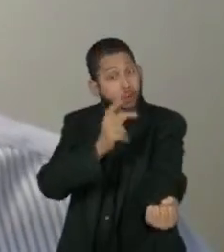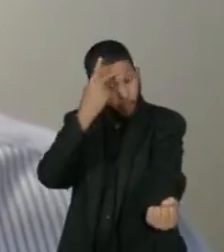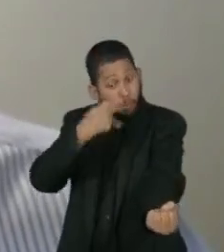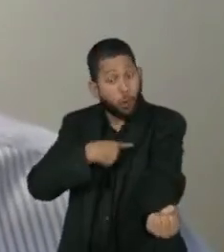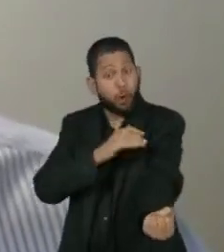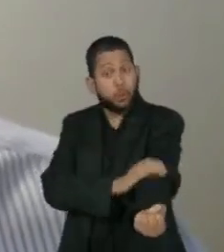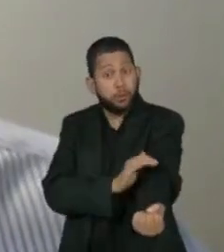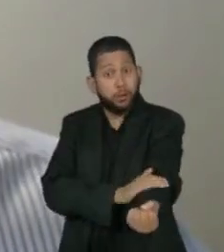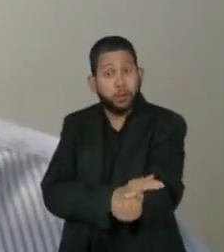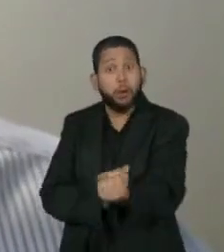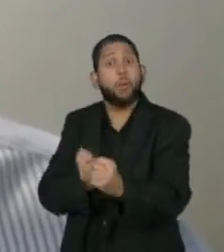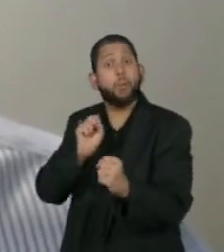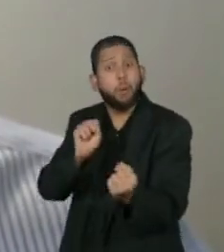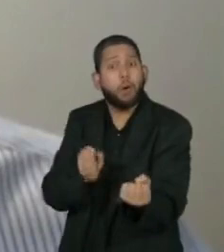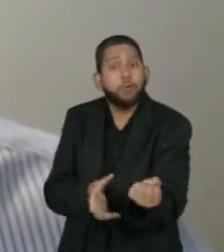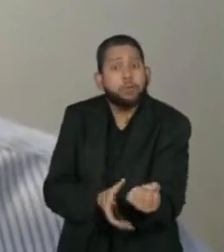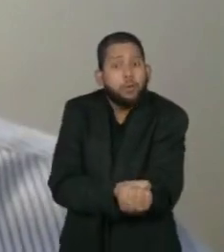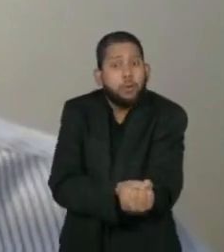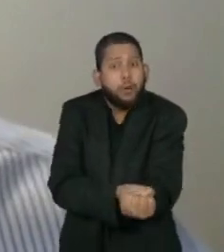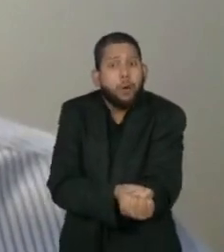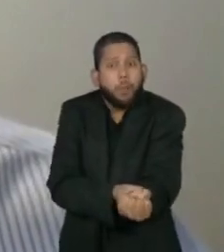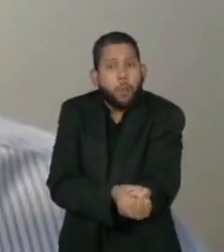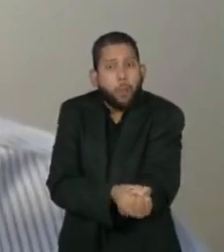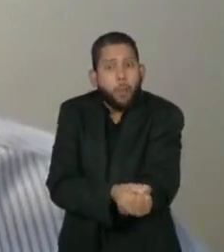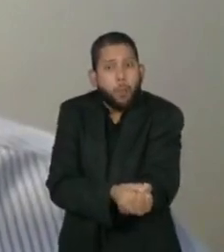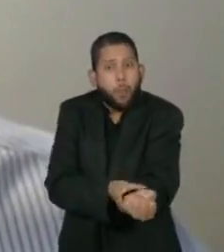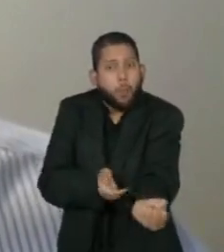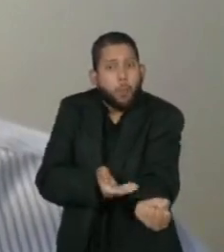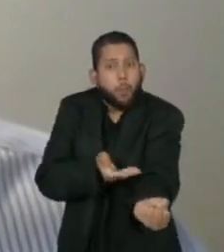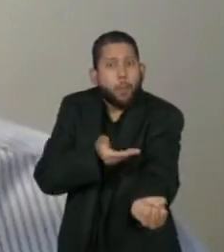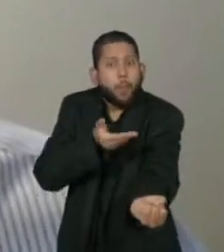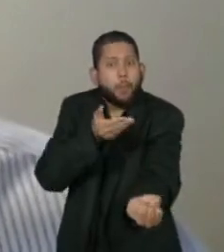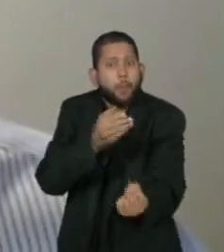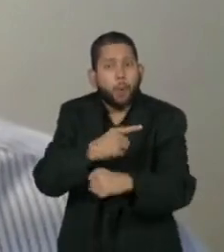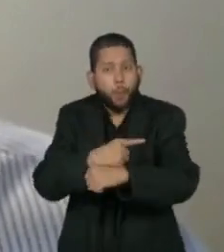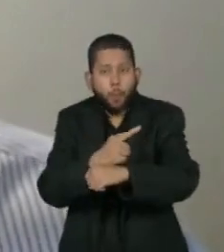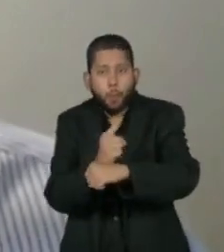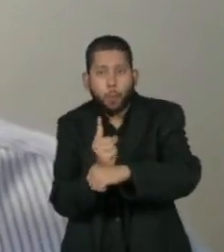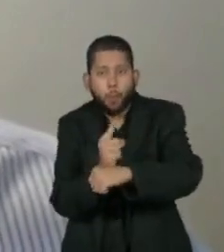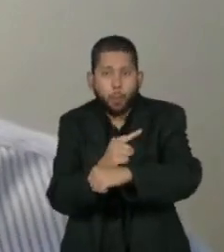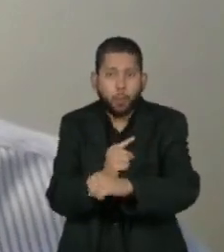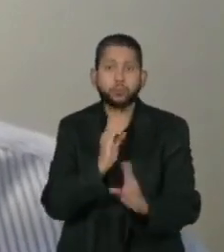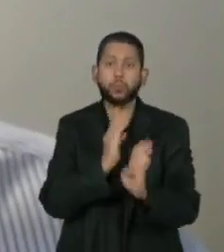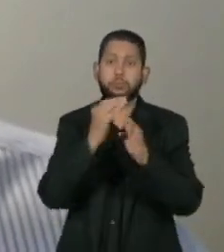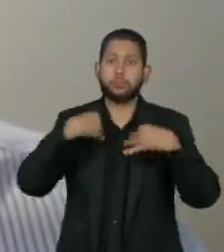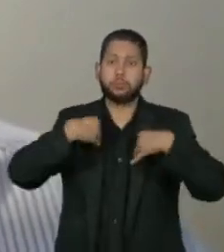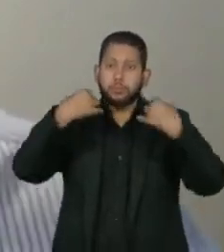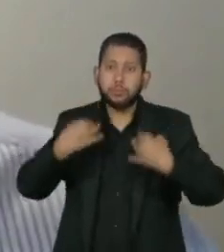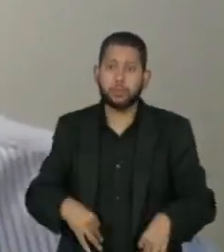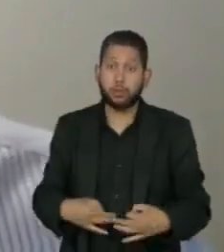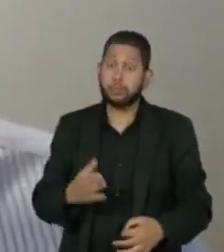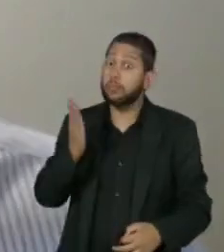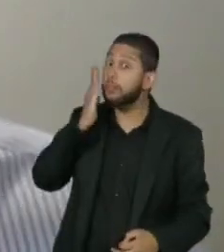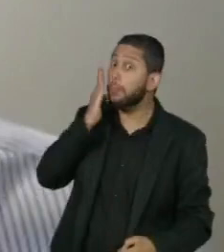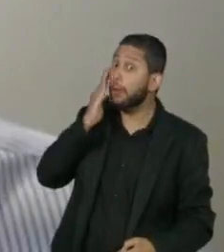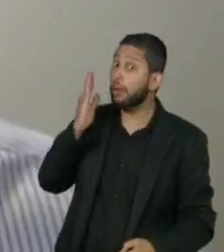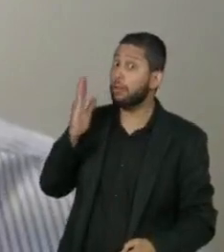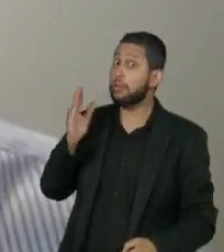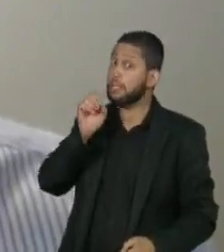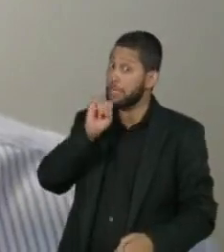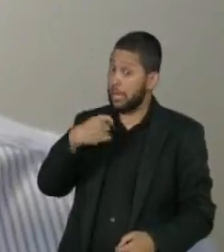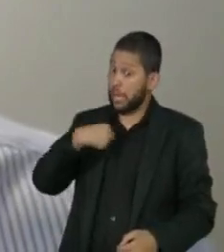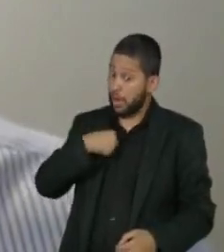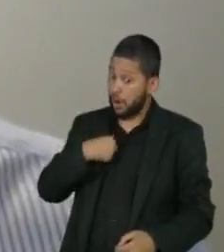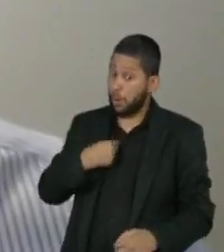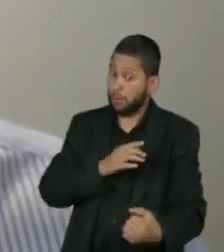vá procurar um local, um profissional de saúde para fazer a aferição da sua pressão, para ver se ela está... que se você já é